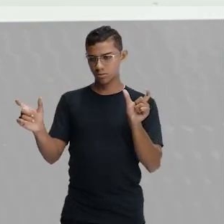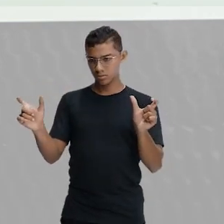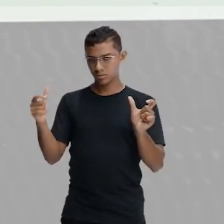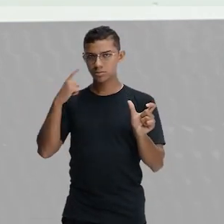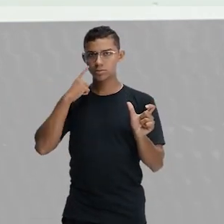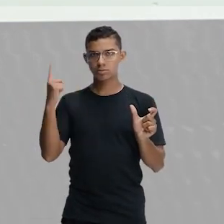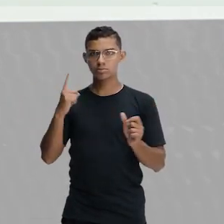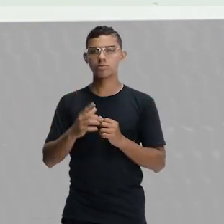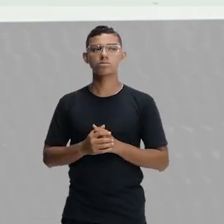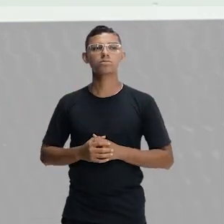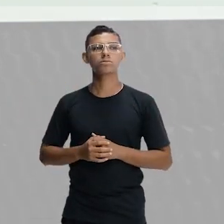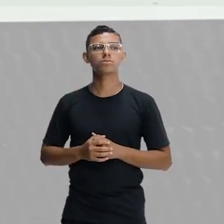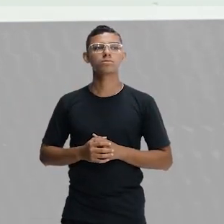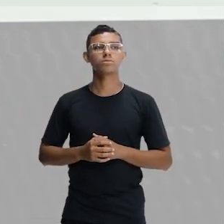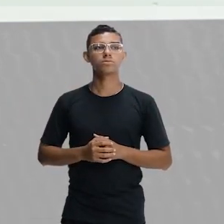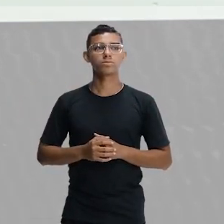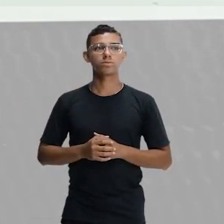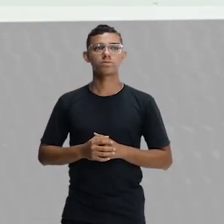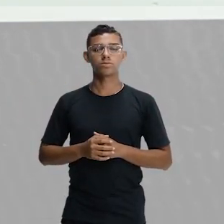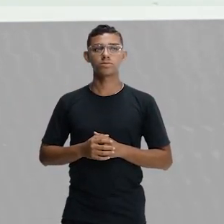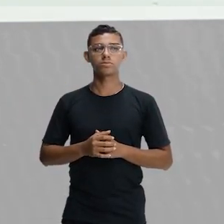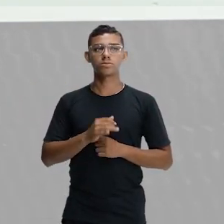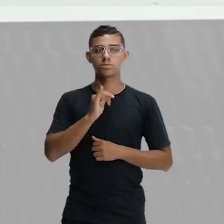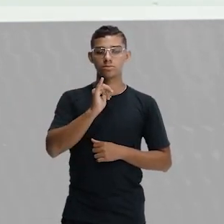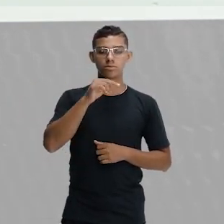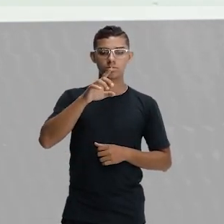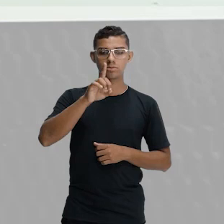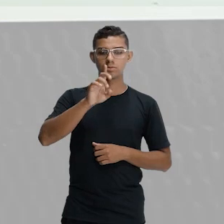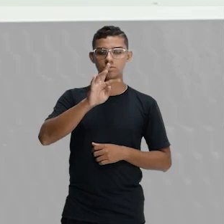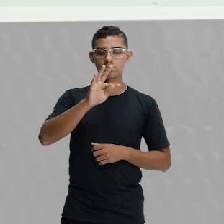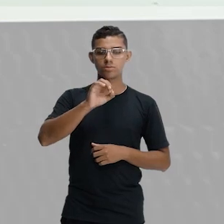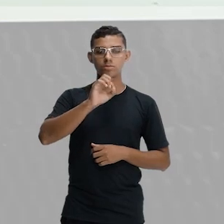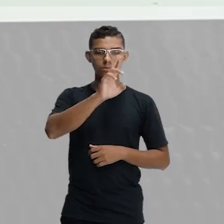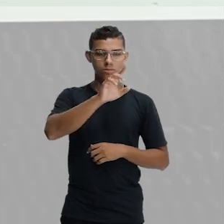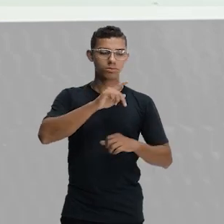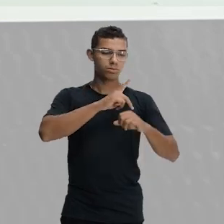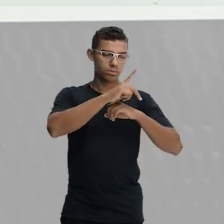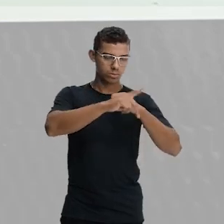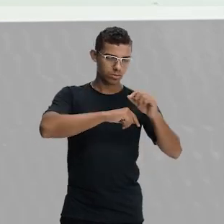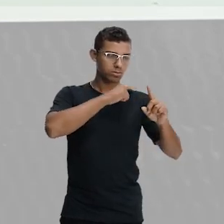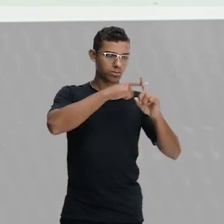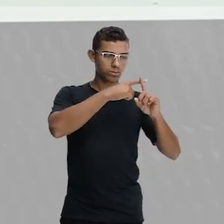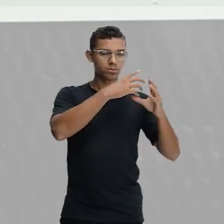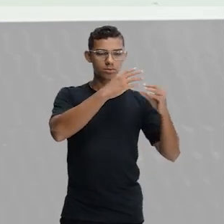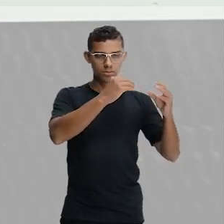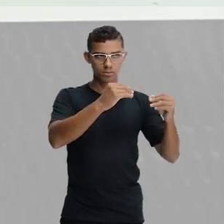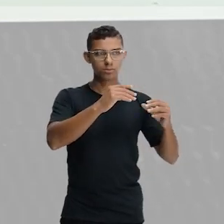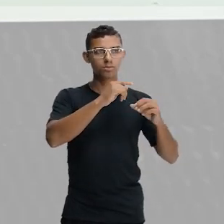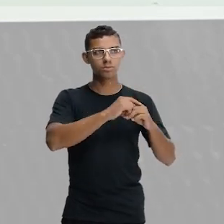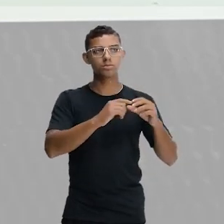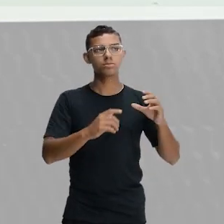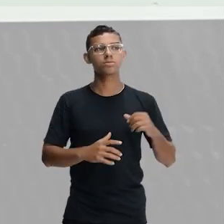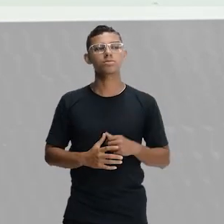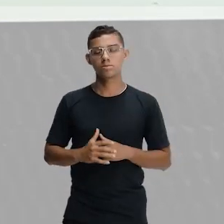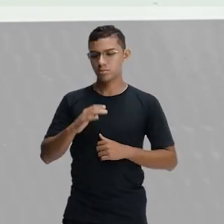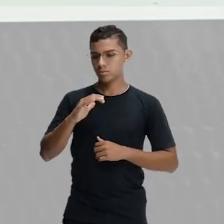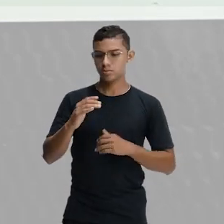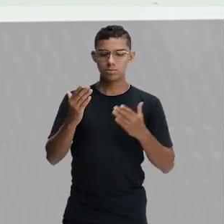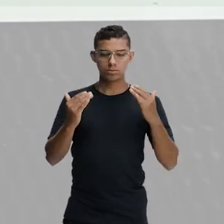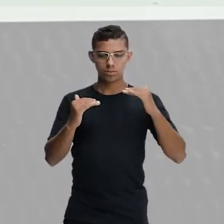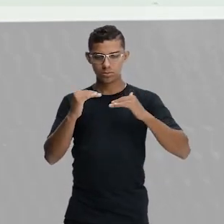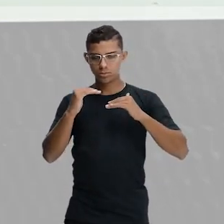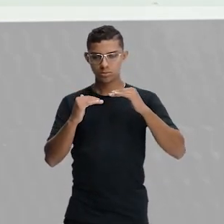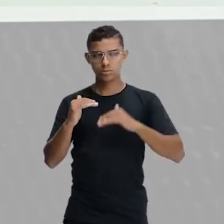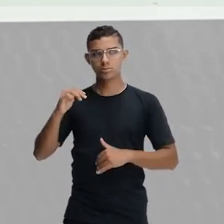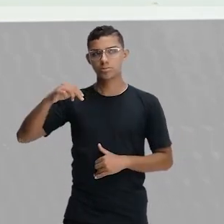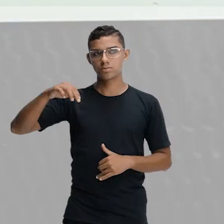Então, o indutor, que é o carregado, quando ele se aproximar do corpo induzido, vai acontecer o seguinte. Um corpo neutro, a quantidade de cargas são iguais, né?